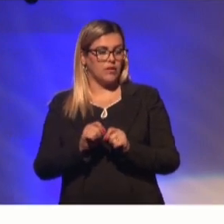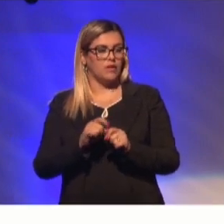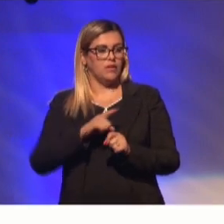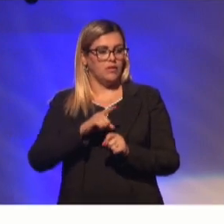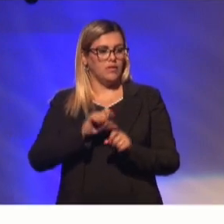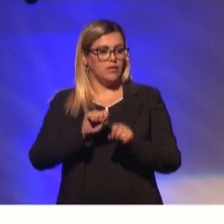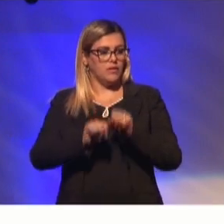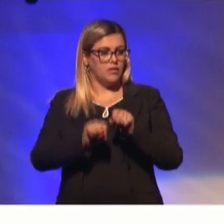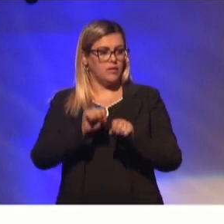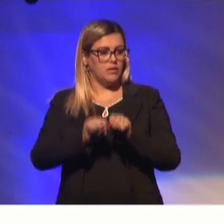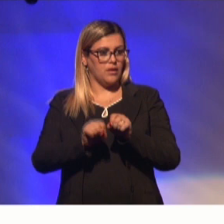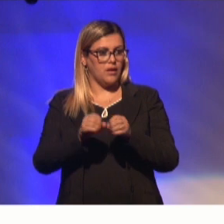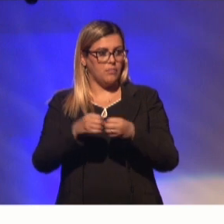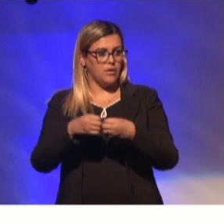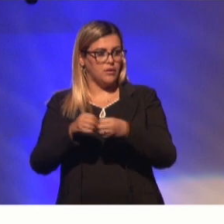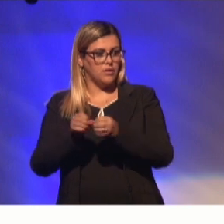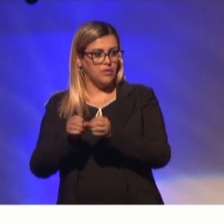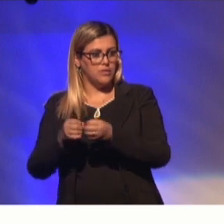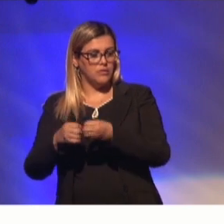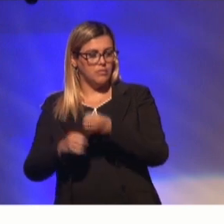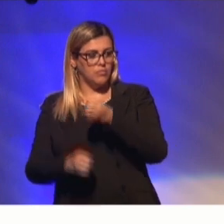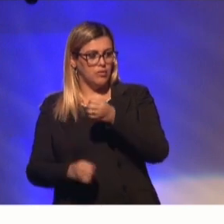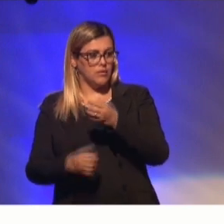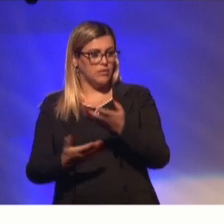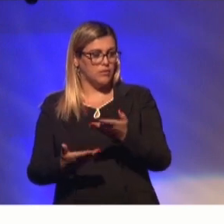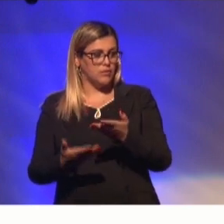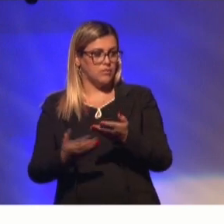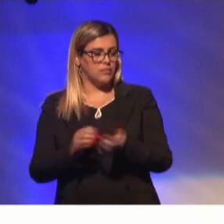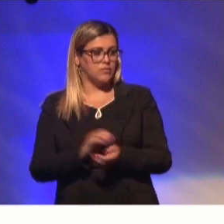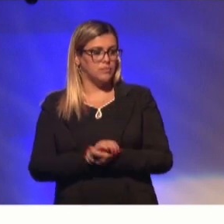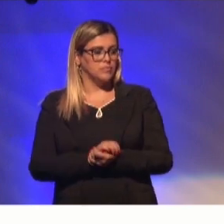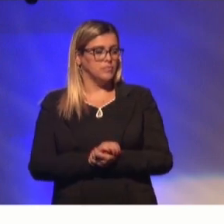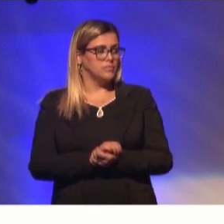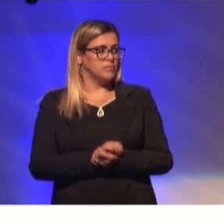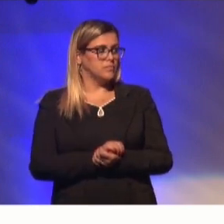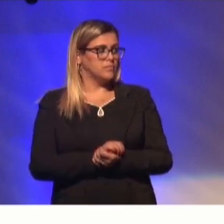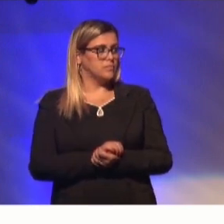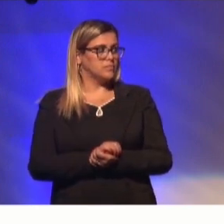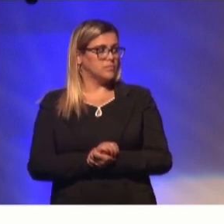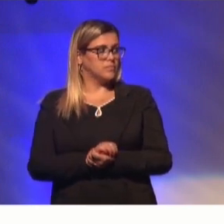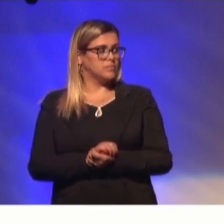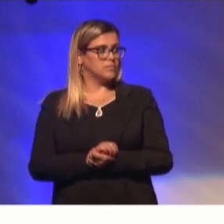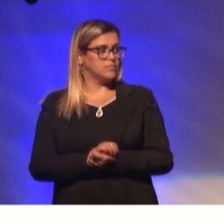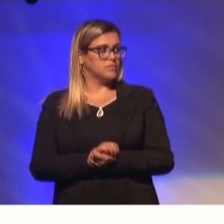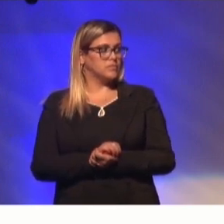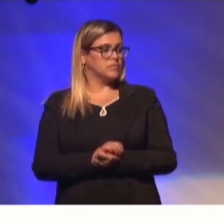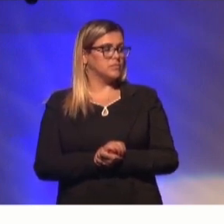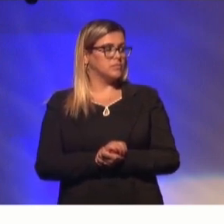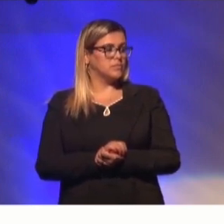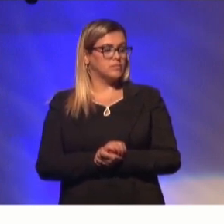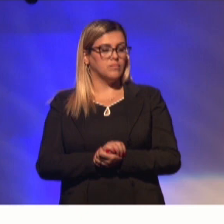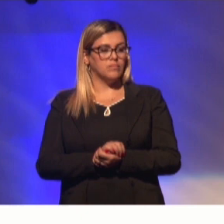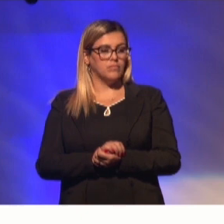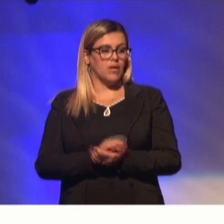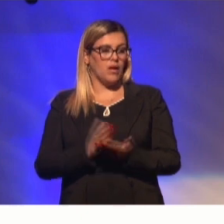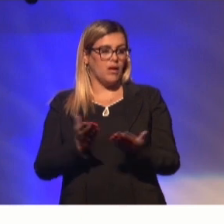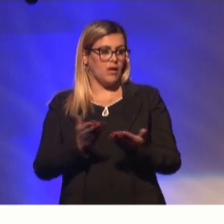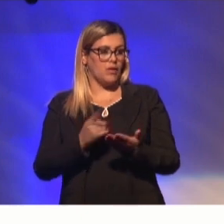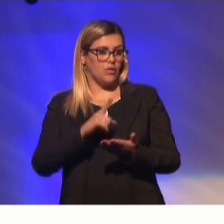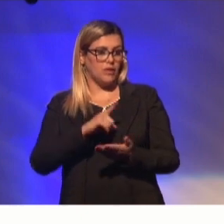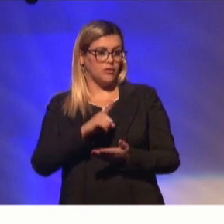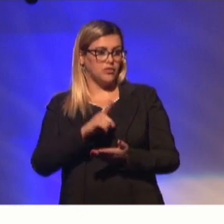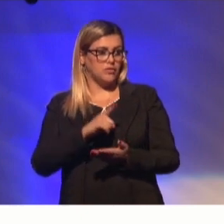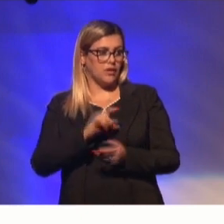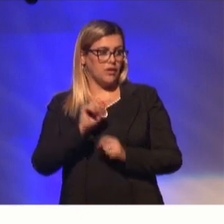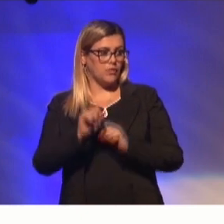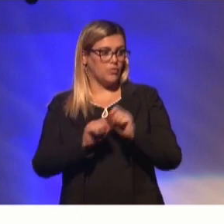cavitação, quebra dos fibroblastos e a ação da onda no próprio tecido. Bem, a ação vascular, onde você tem,